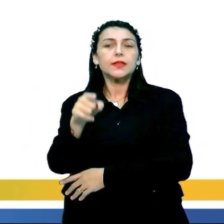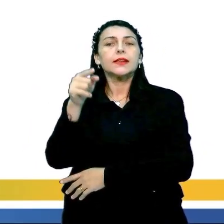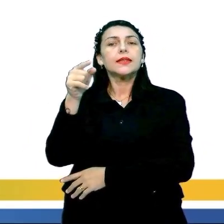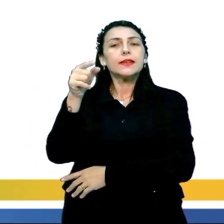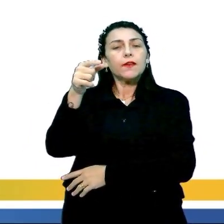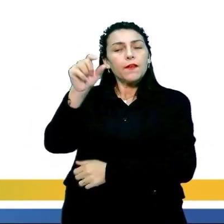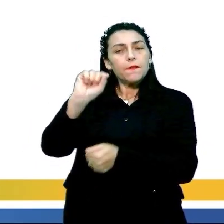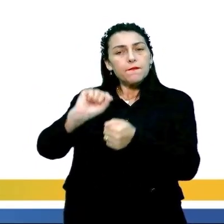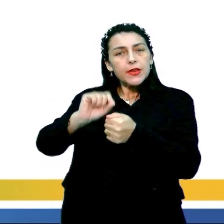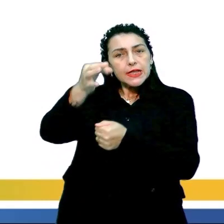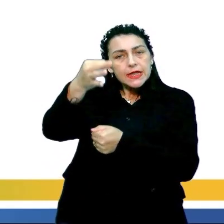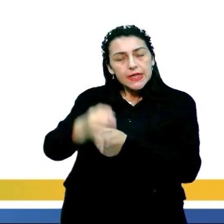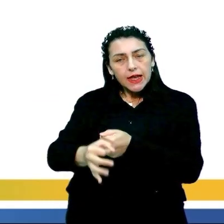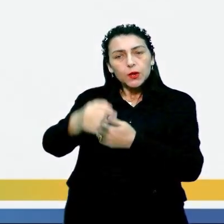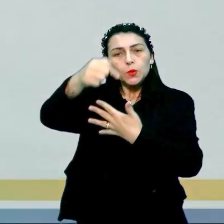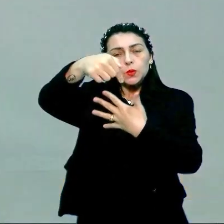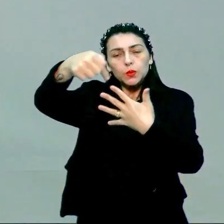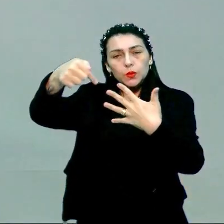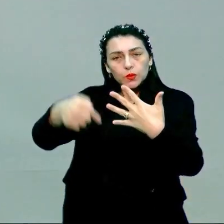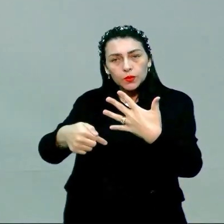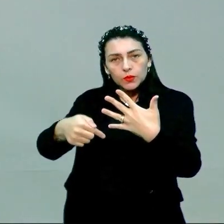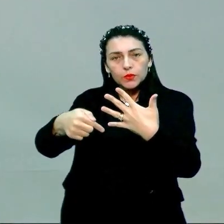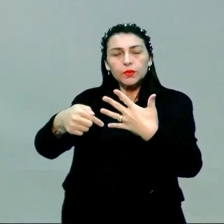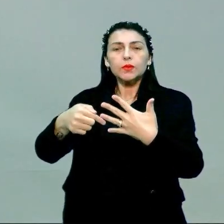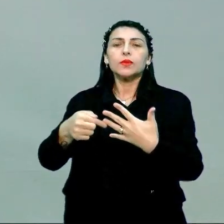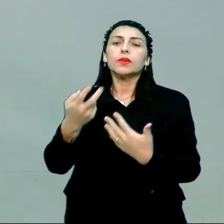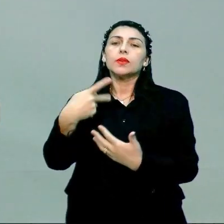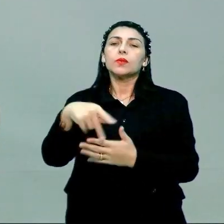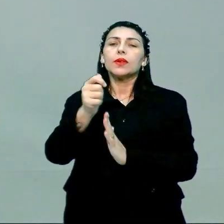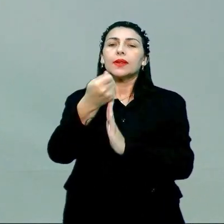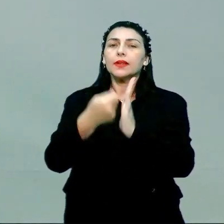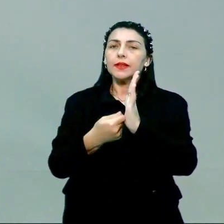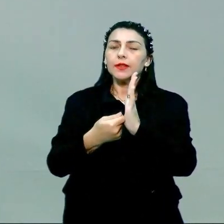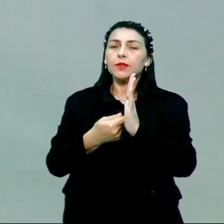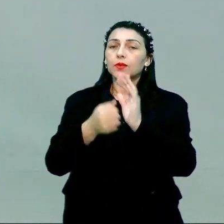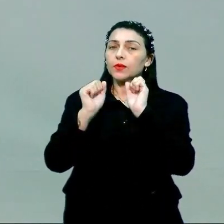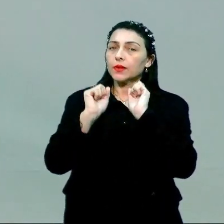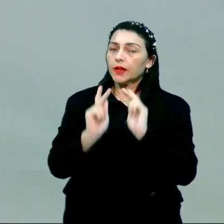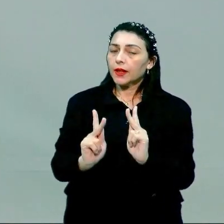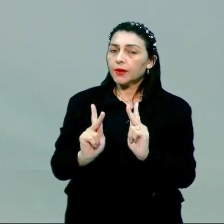cumpriu os requisitos de sua redação.